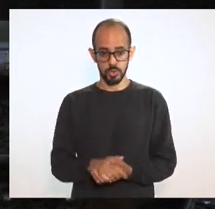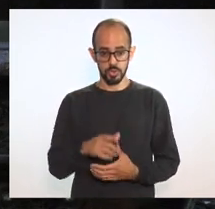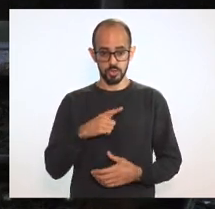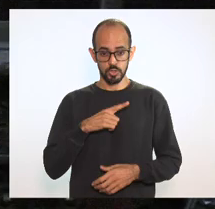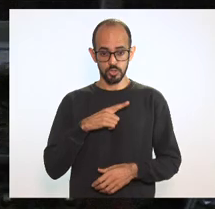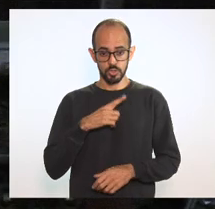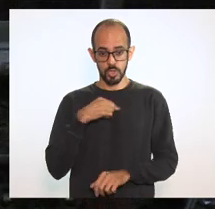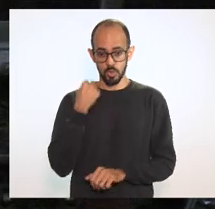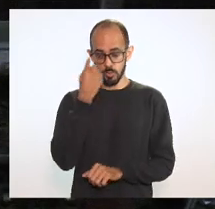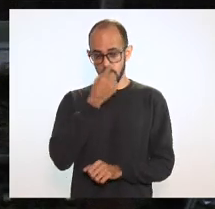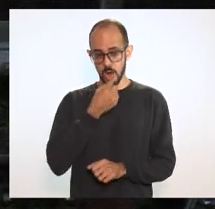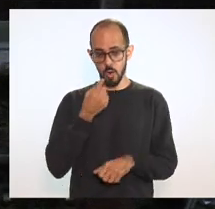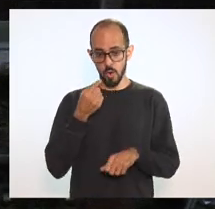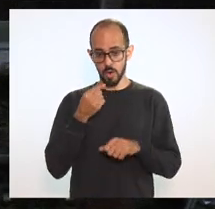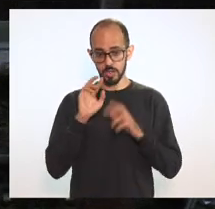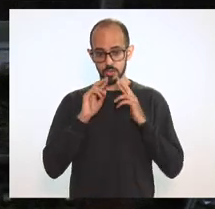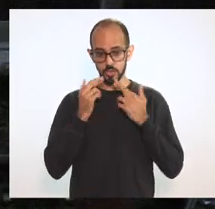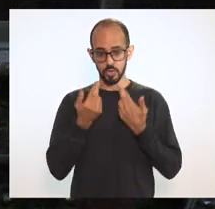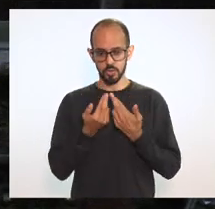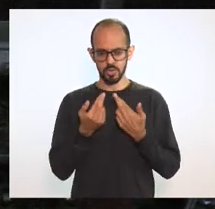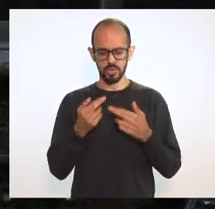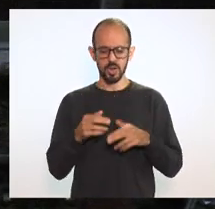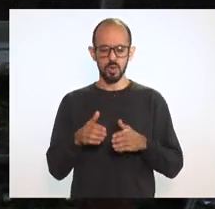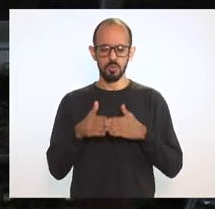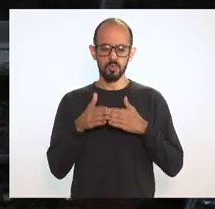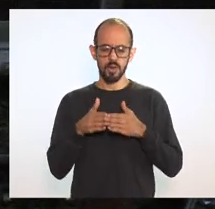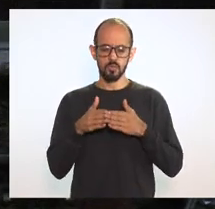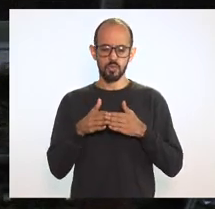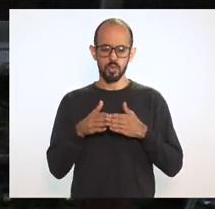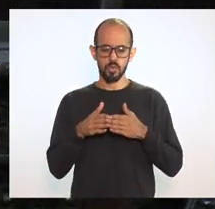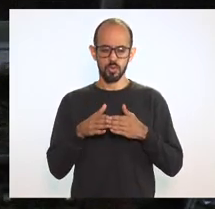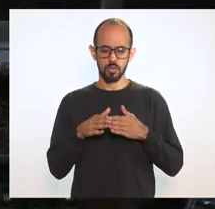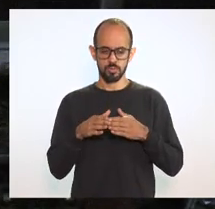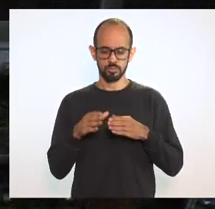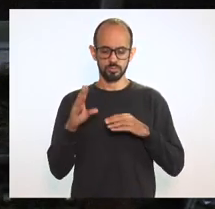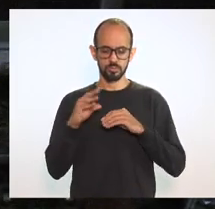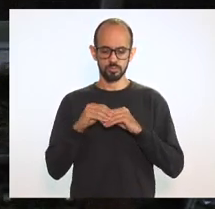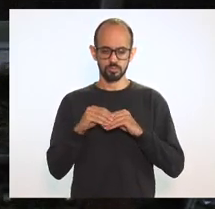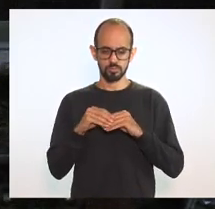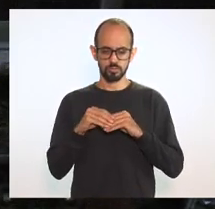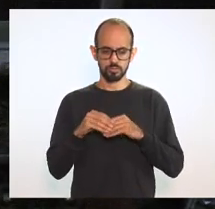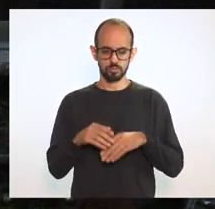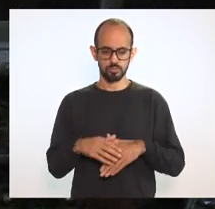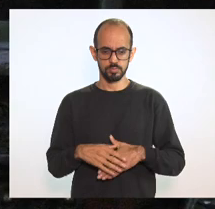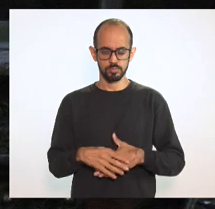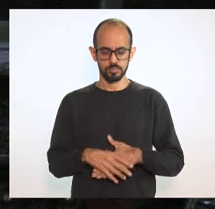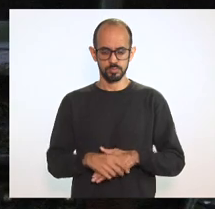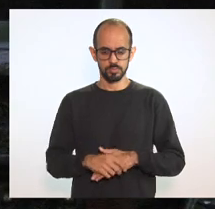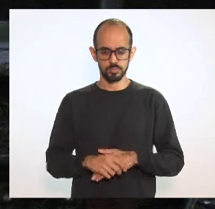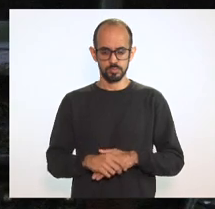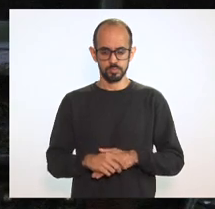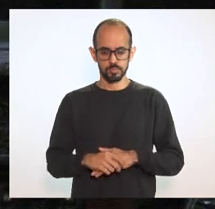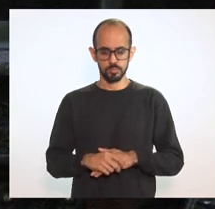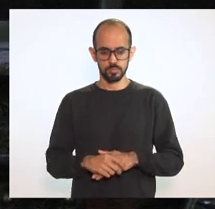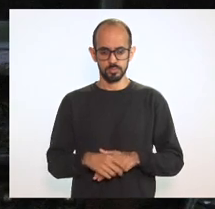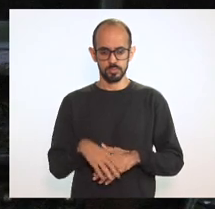na sessão, por gentileza, que a gente possa para a segunda extraordinária. Deputado Rodrigo Amorim.